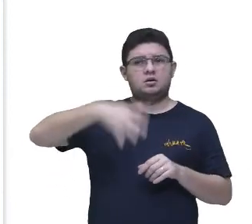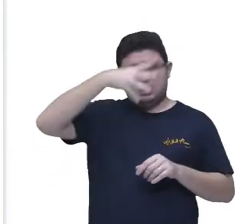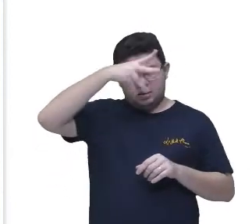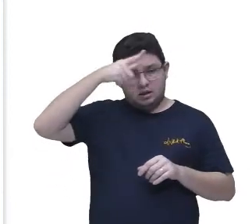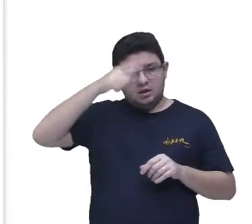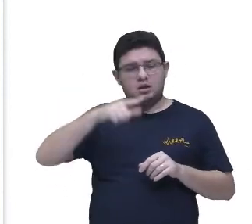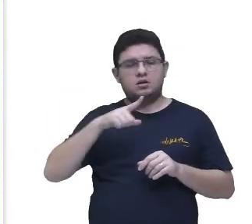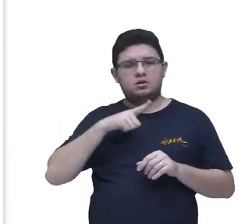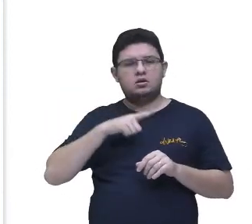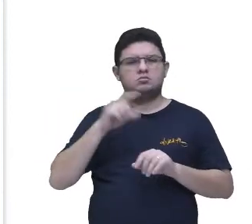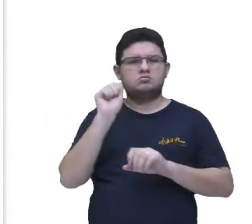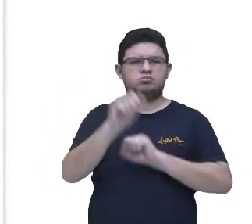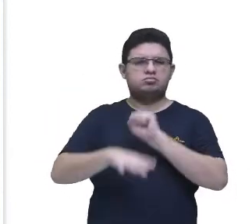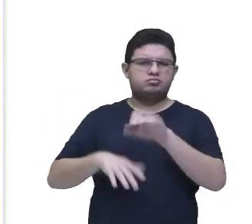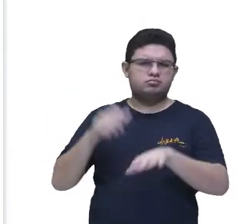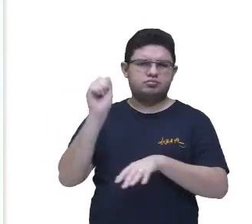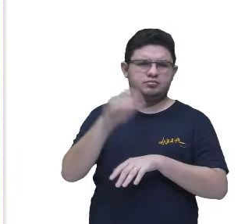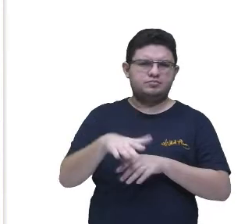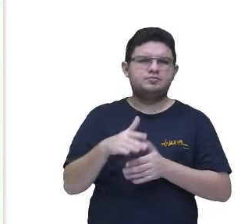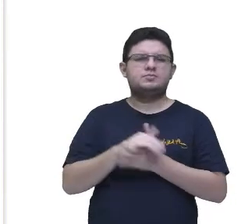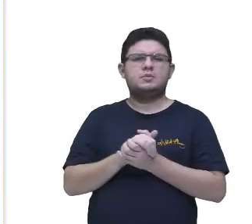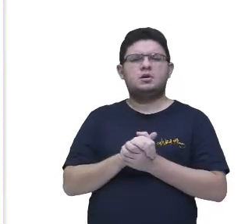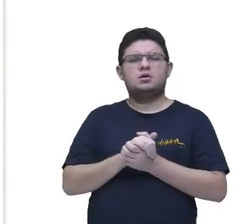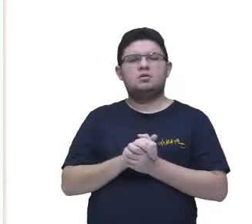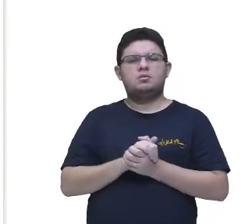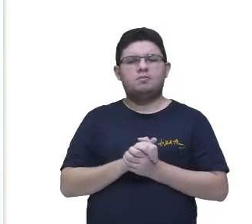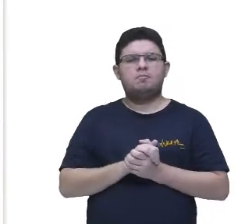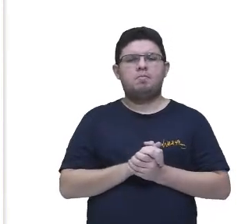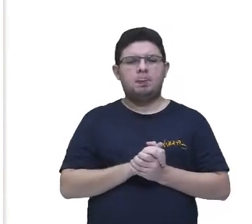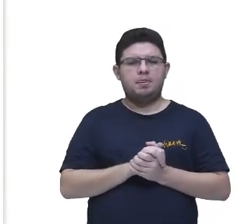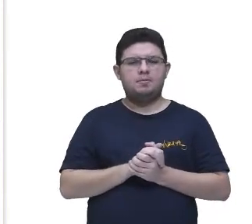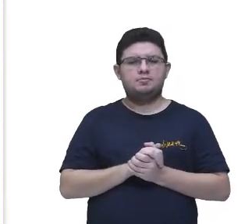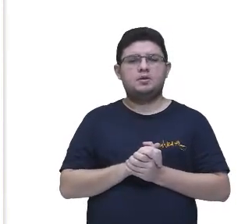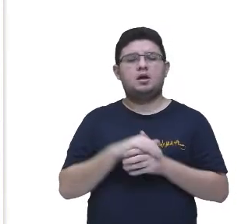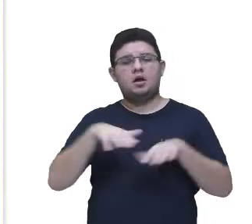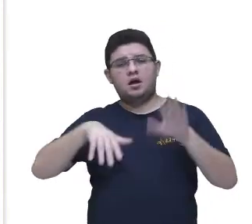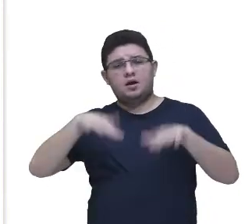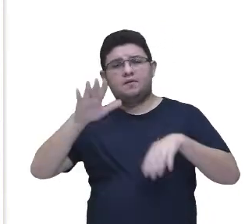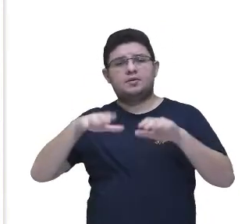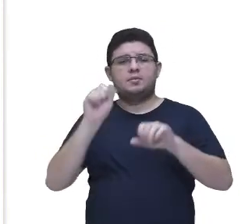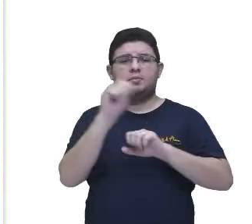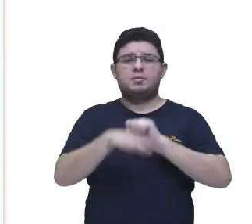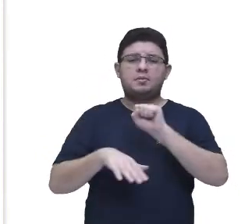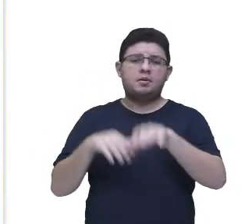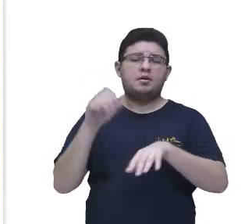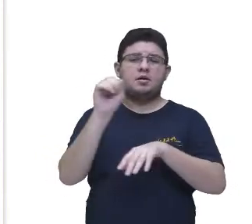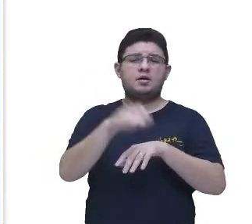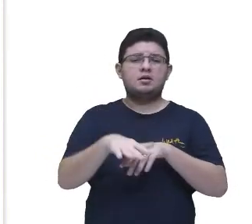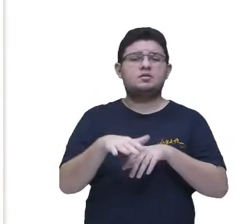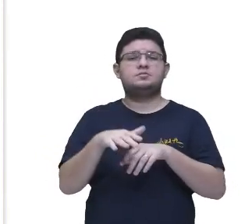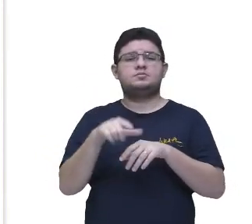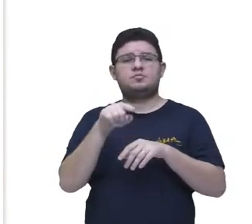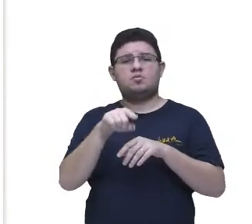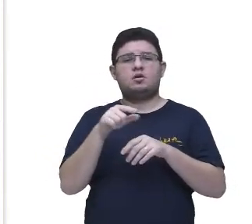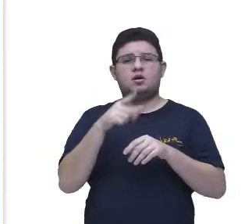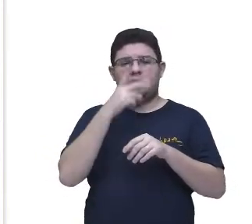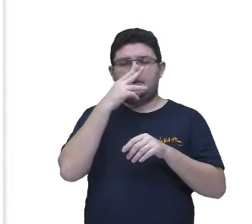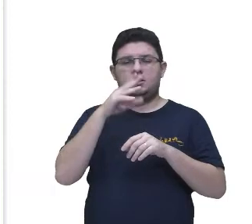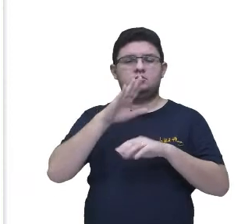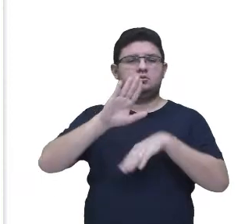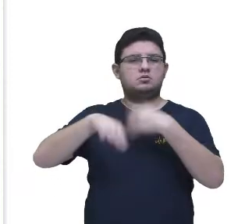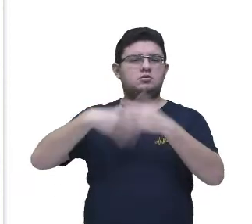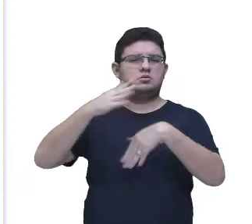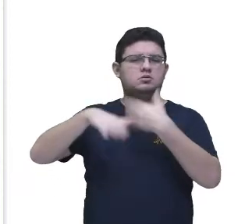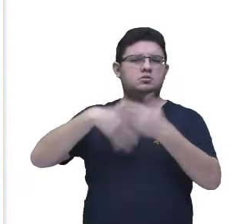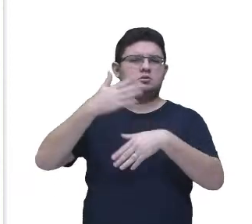também servindo como lixão, né? Um terreno baldio acaba servindo como uma lixeira comunitária, o que deve ser uma lixeira viciada, né? Que deve